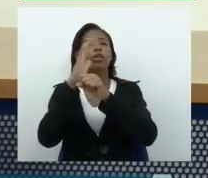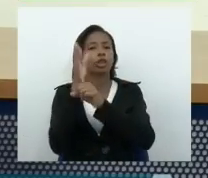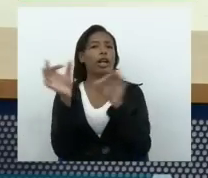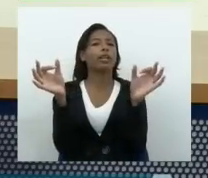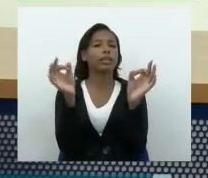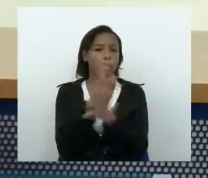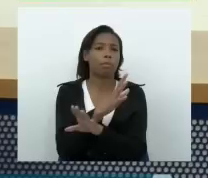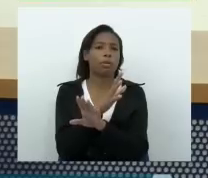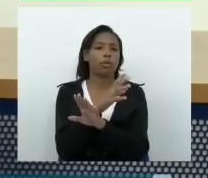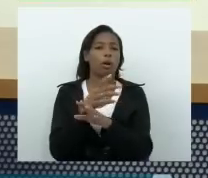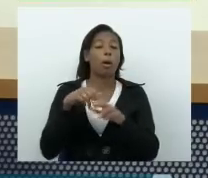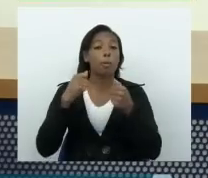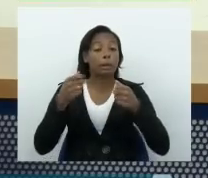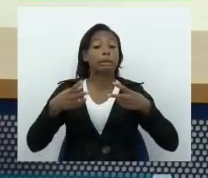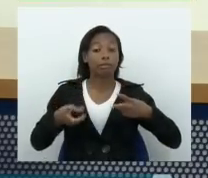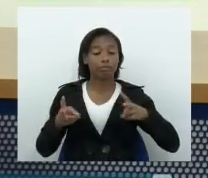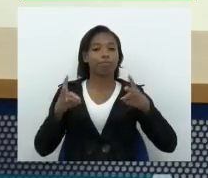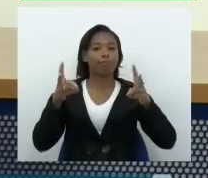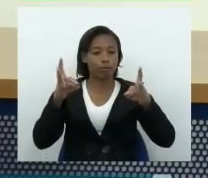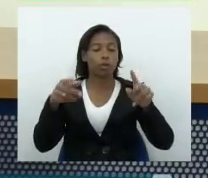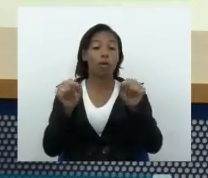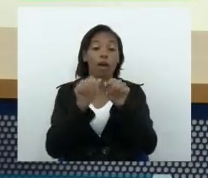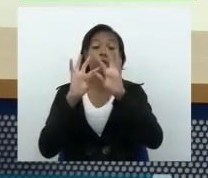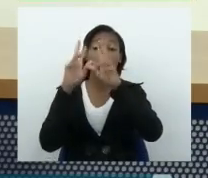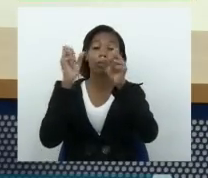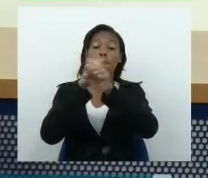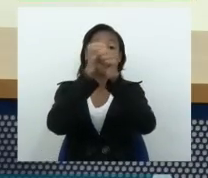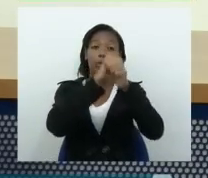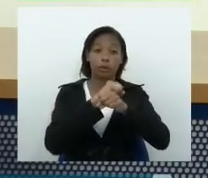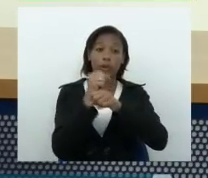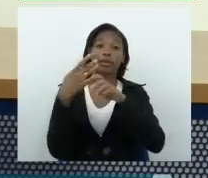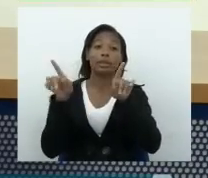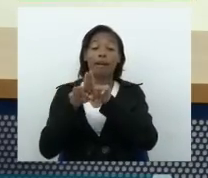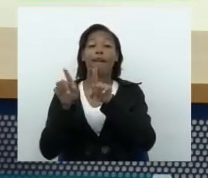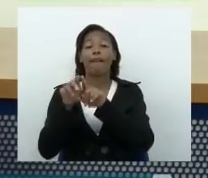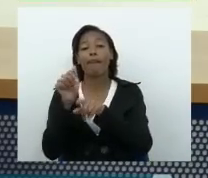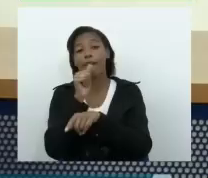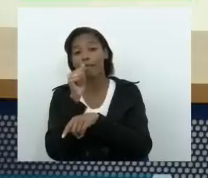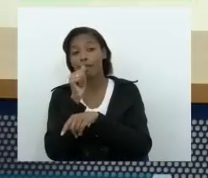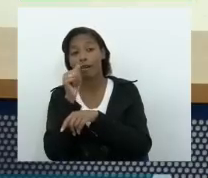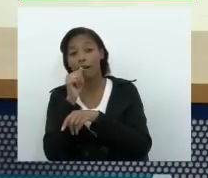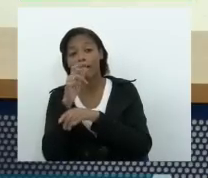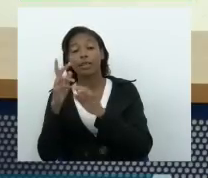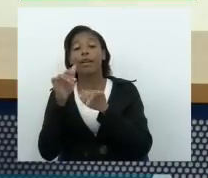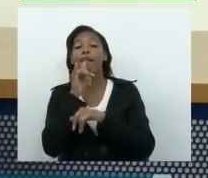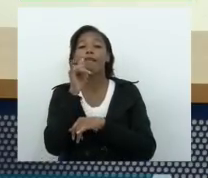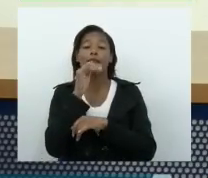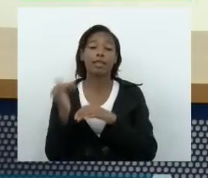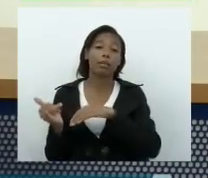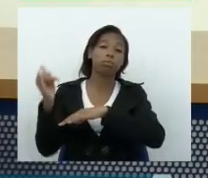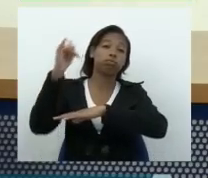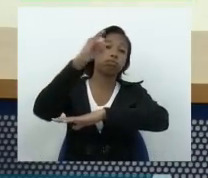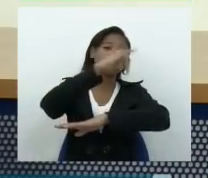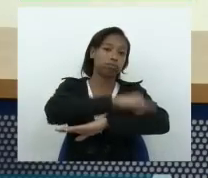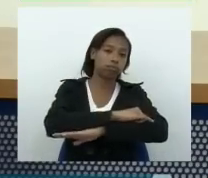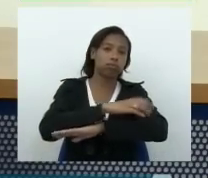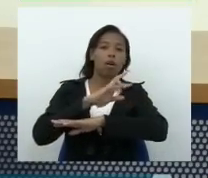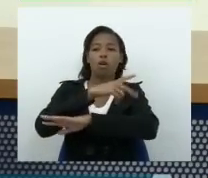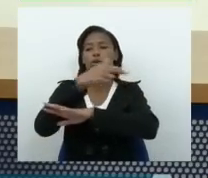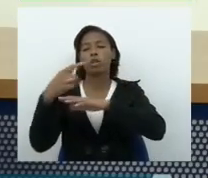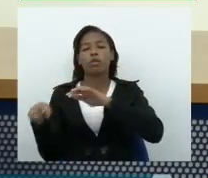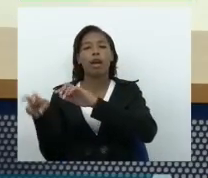eu sou a continuidade do ex-prefeito Nef Tales, nessas obras que estão aí, como o Aeroporto Internacional, como o Bosque Maia,